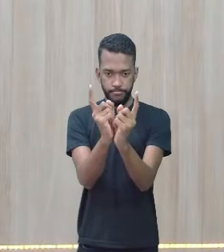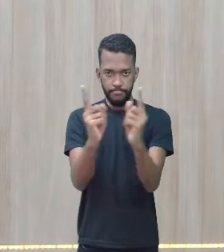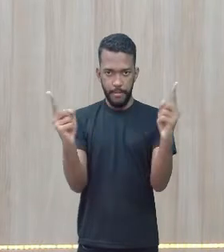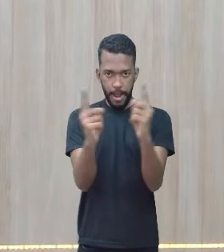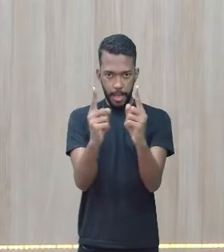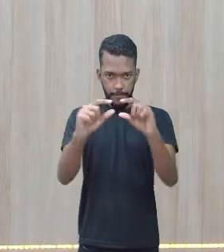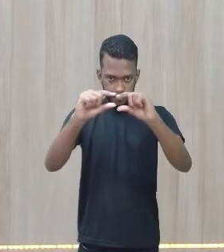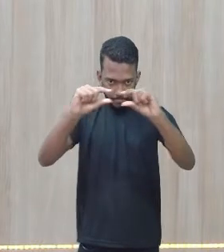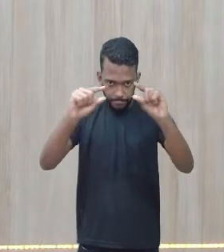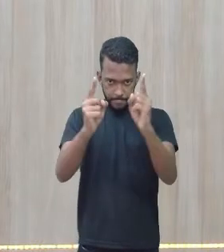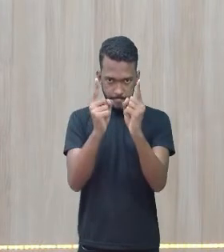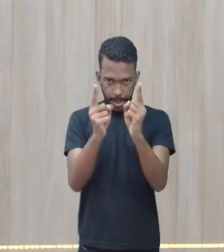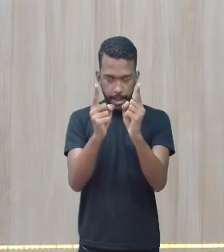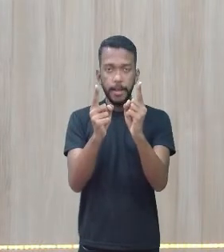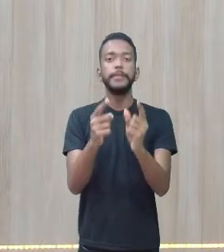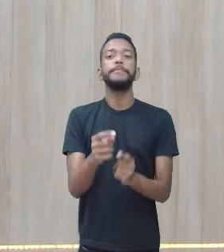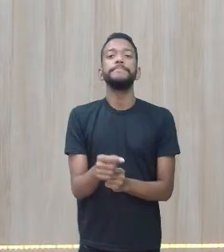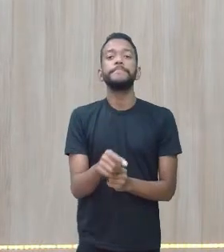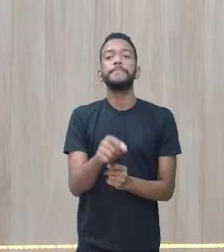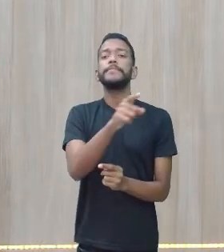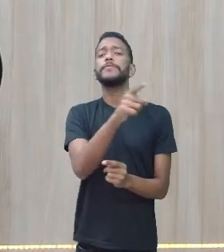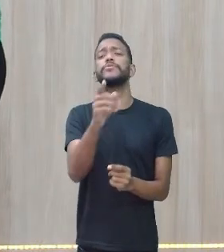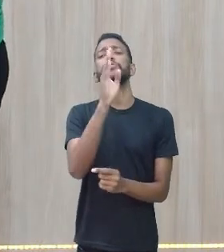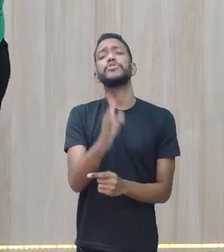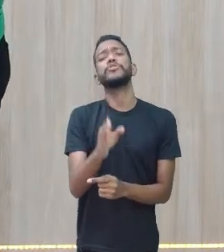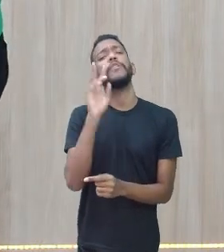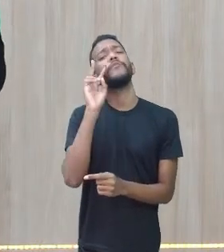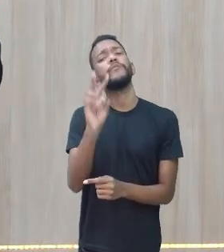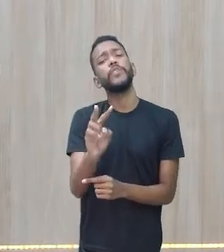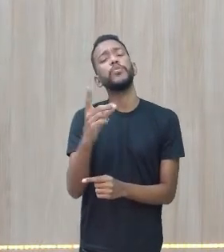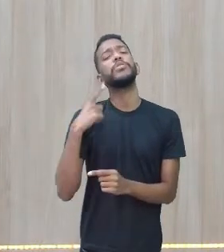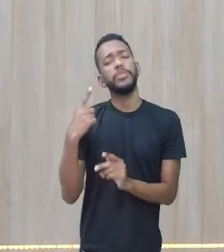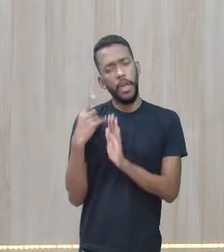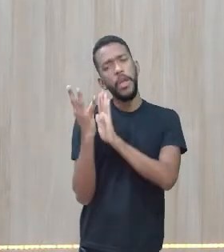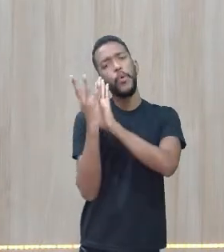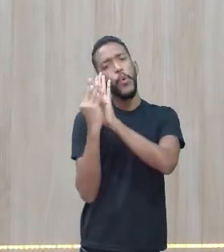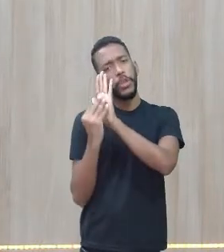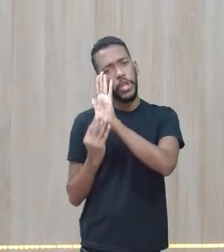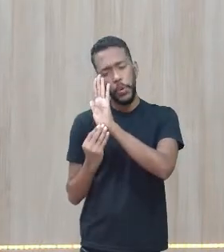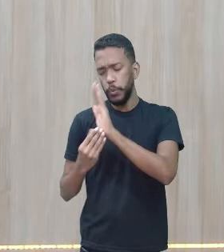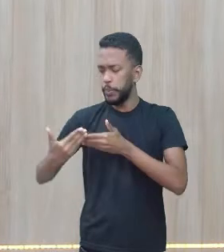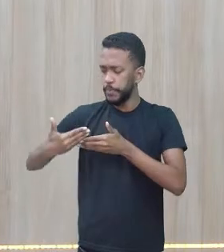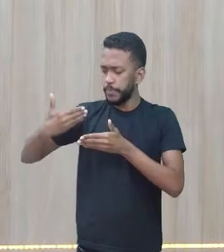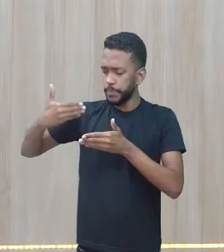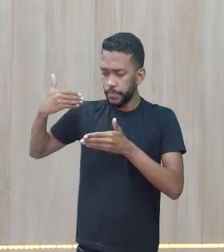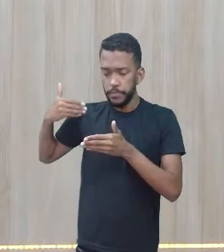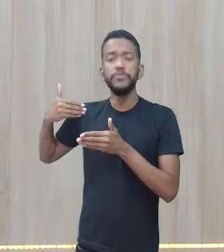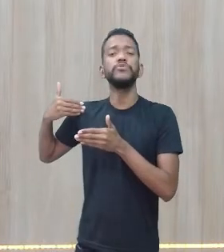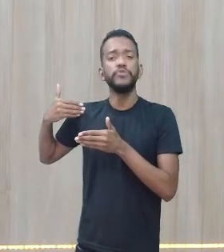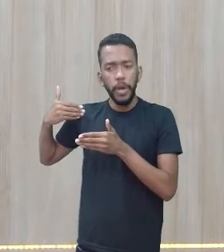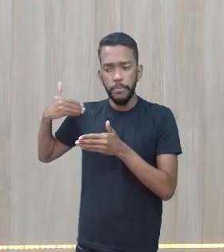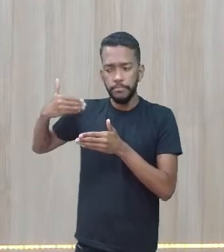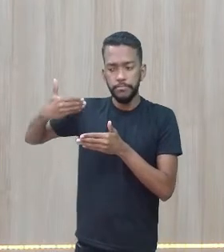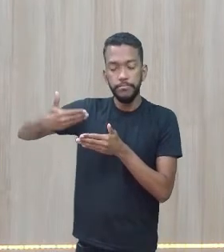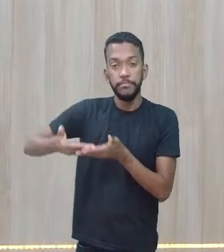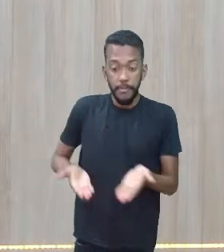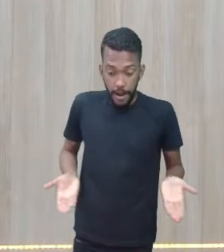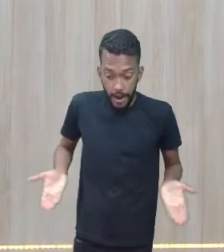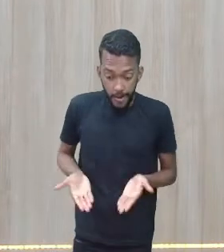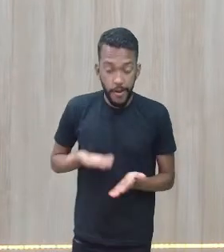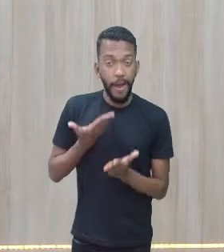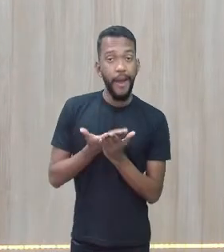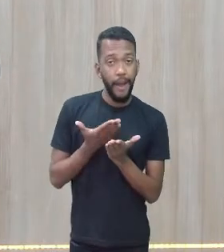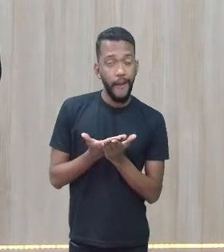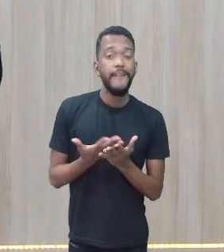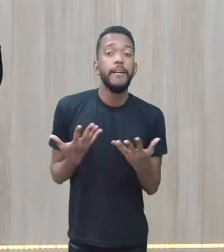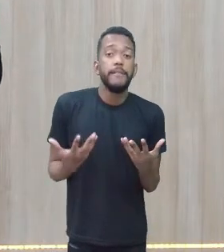anteriores vocês já viram, né, outros conteúdos, só que nessa aula nós estaremos detalhando